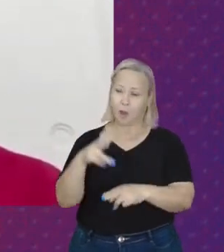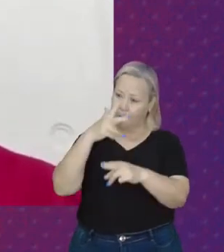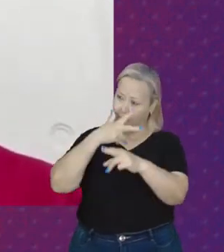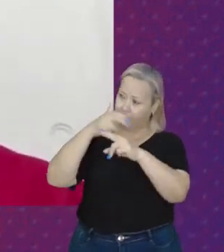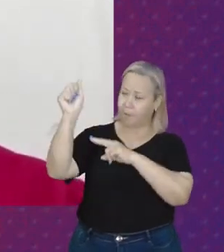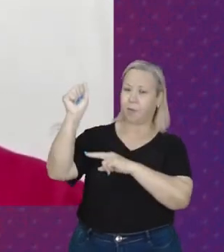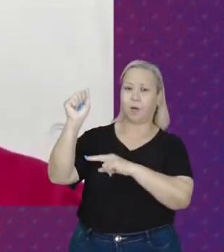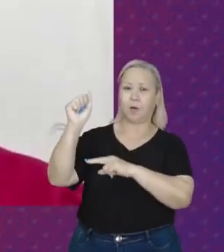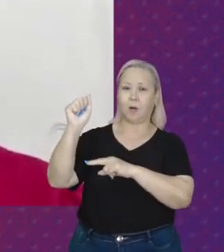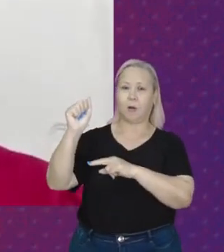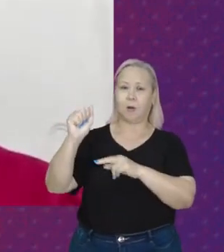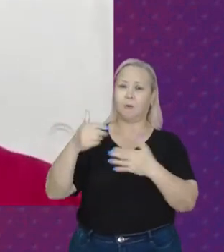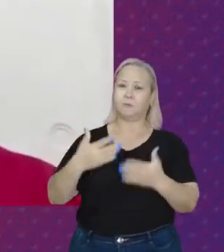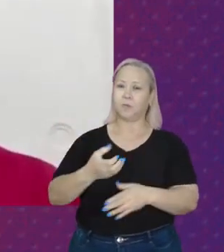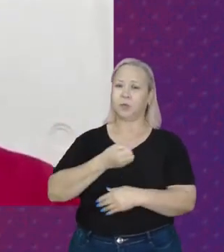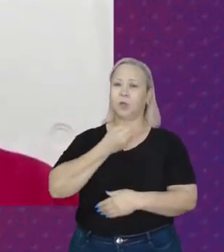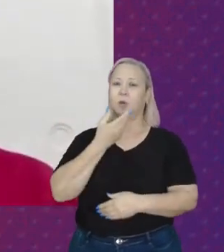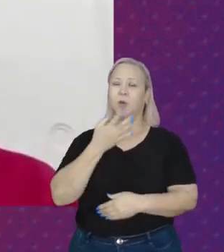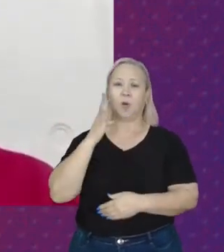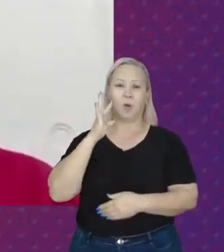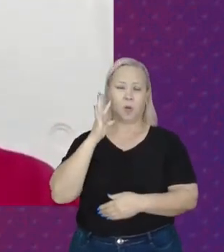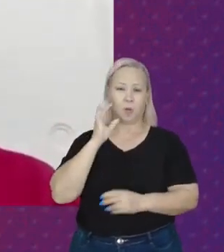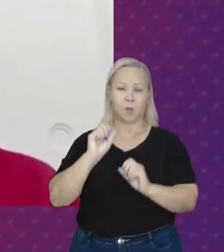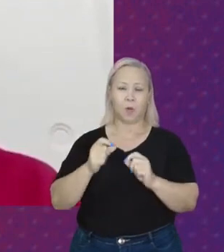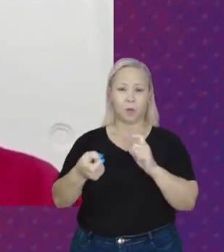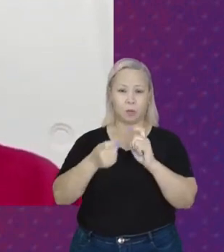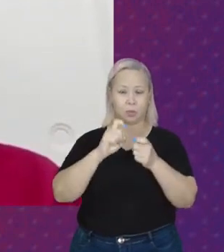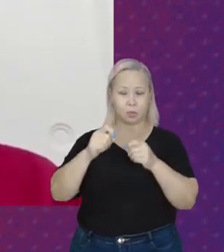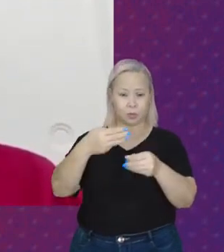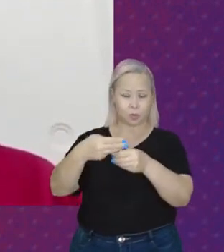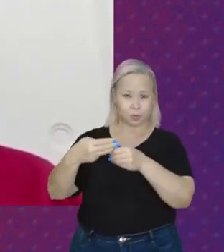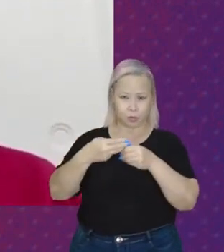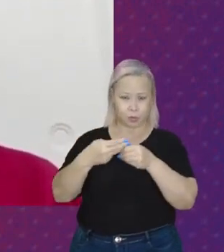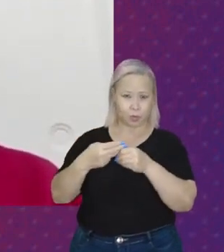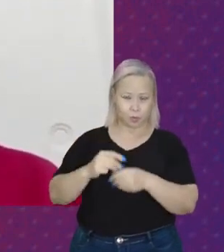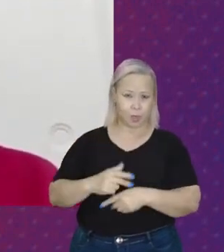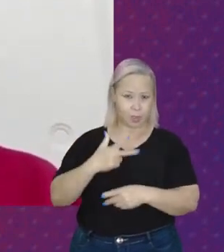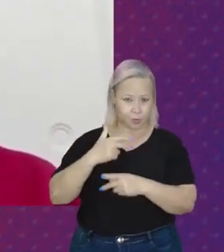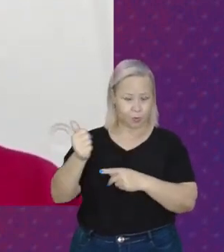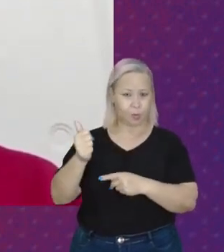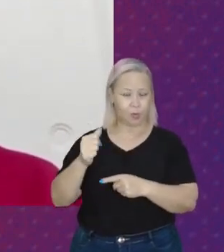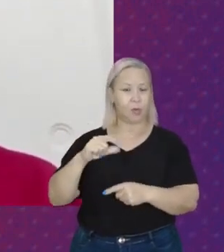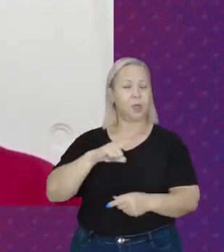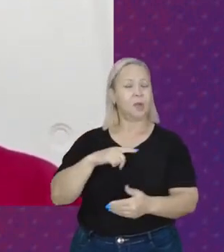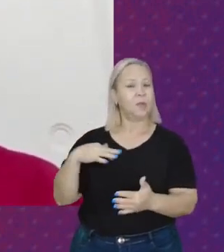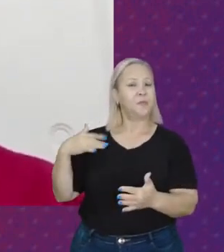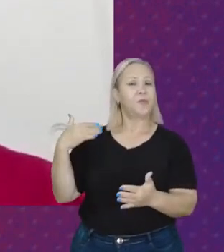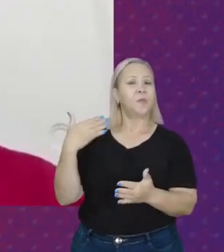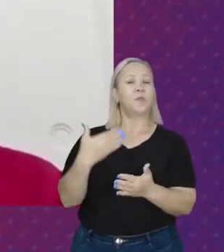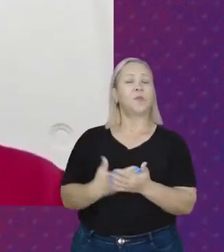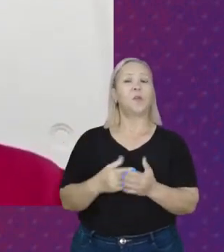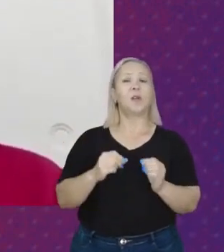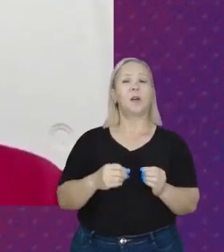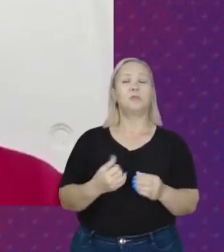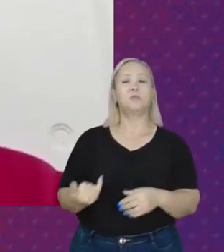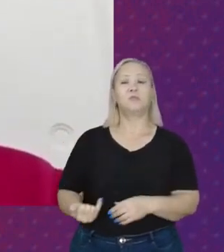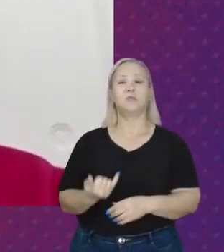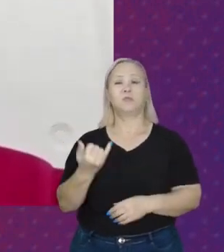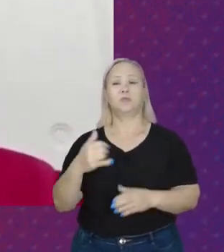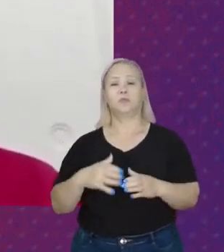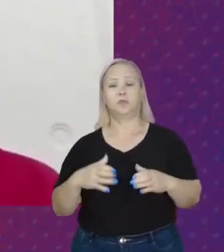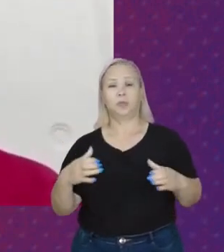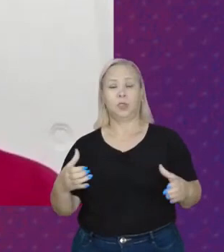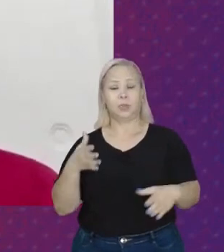vitoriosas, exitosas em muitas gestões municipais, que tem um legado muito grande